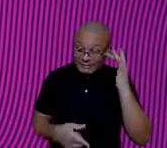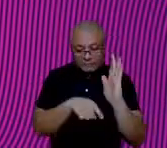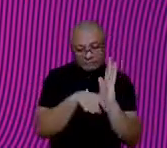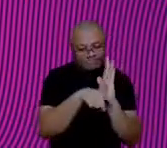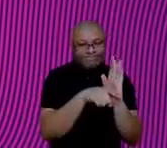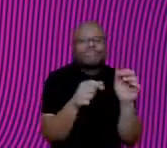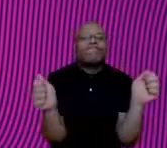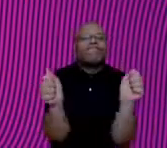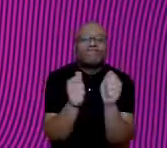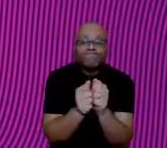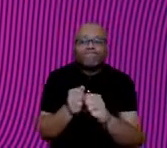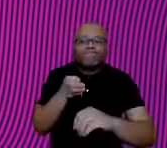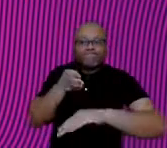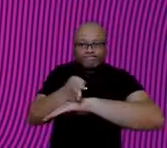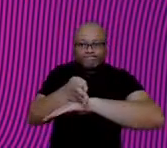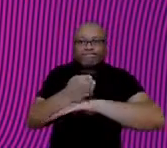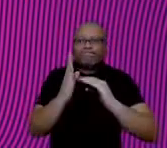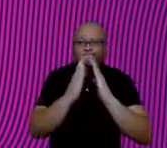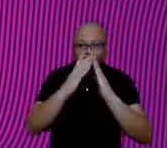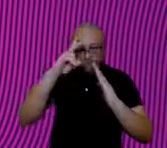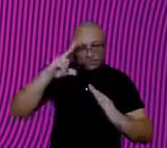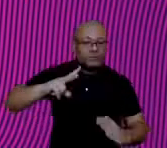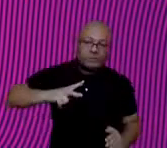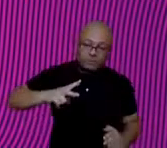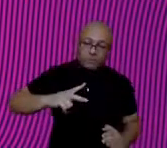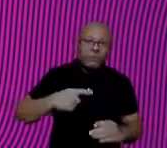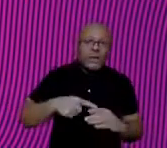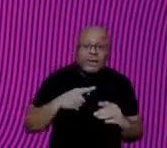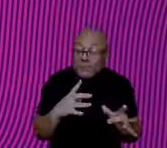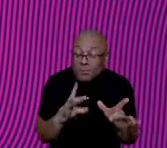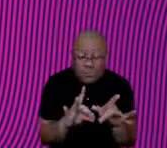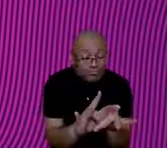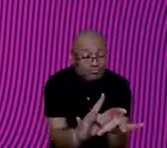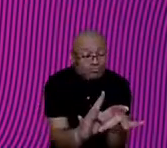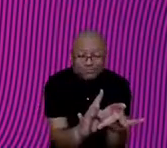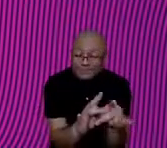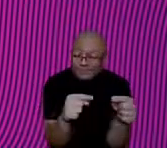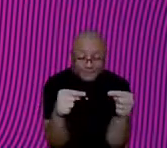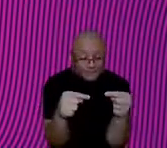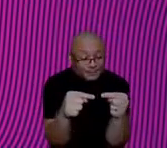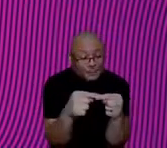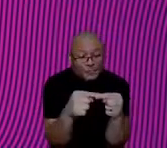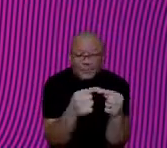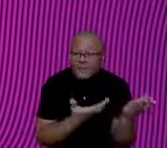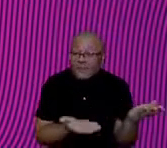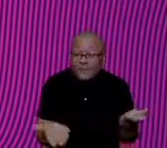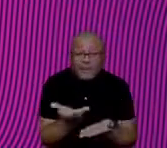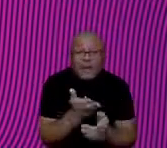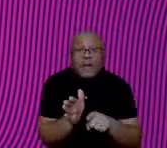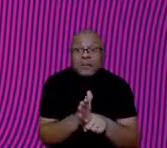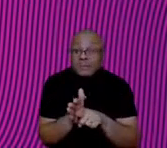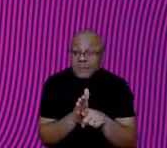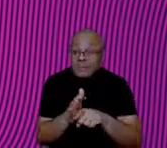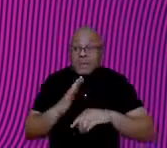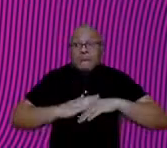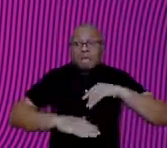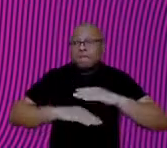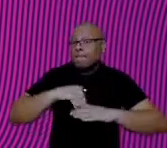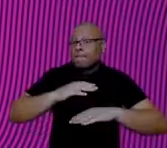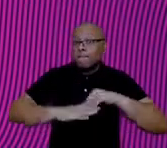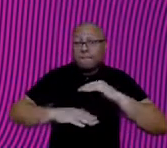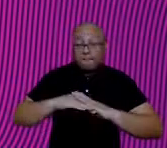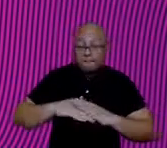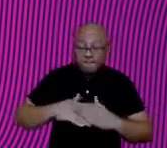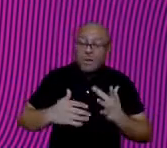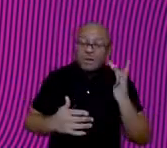privados também, já que tem muita coisa atrelada, é muito próximo uma relação da outra. A pesquisa está muito atrelada à prática clínica. Então, acho que esse é o desafio,